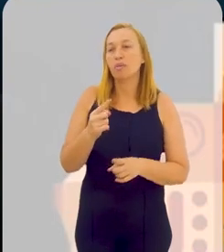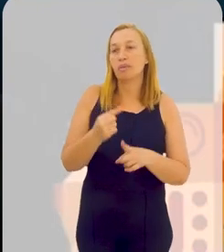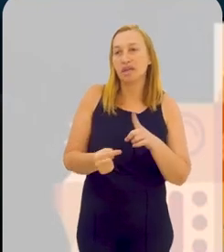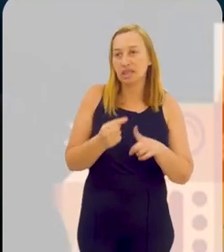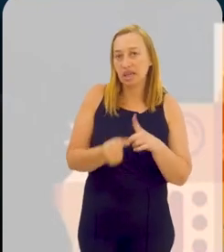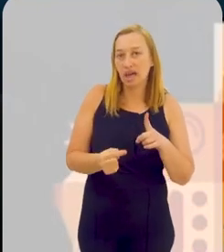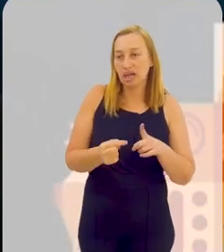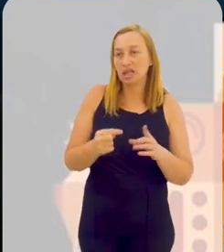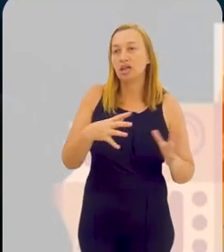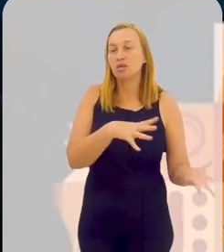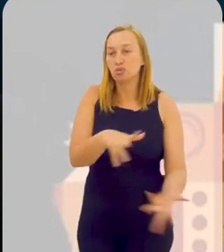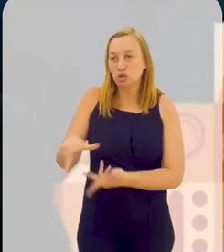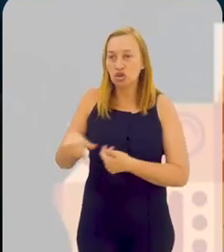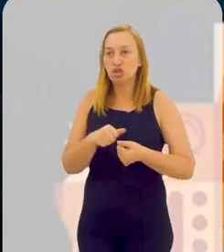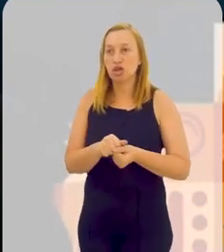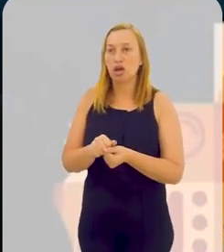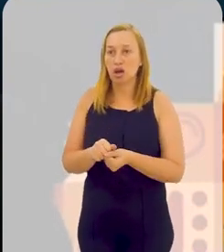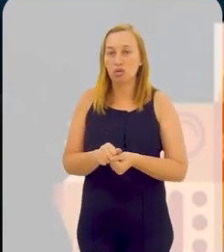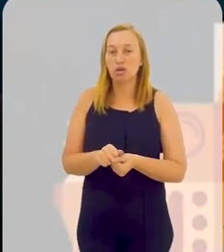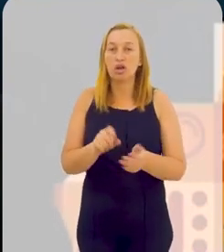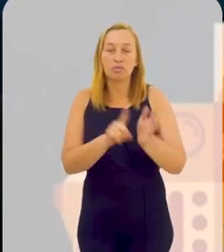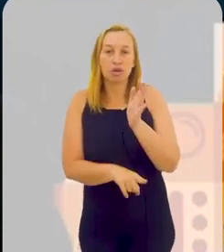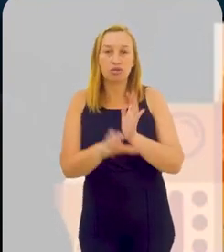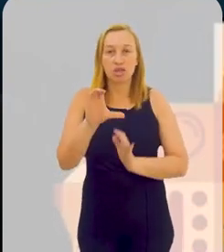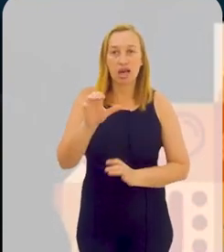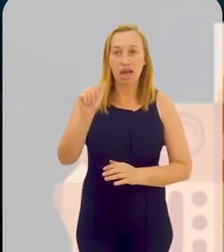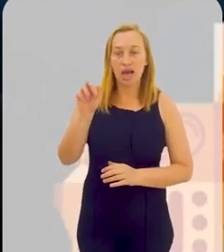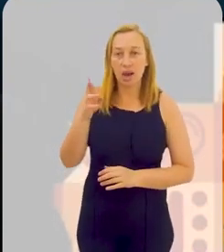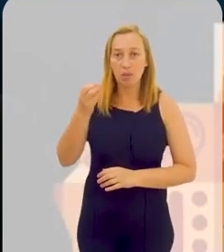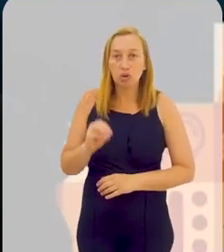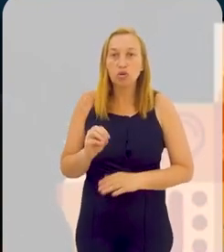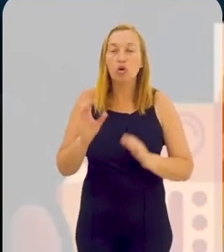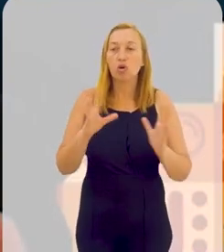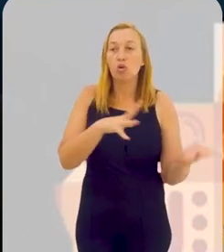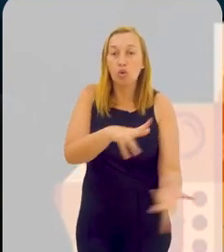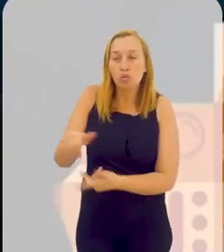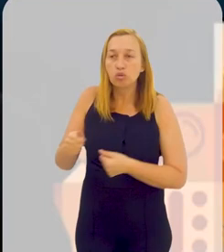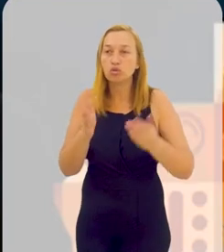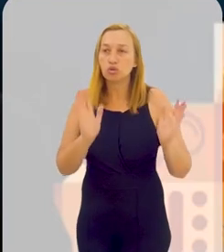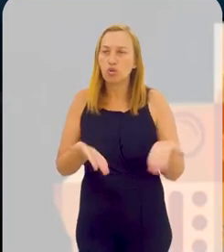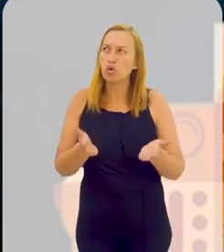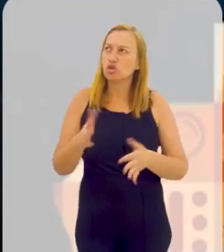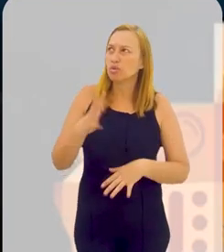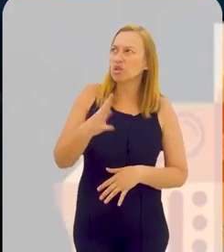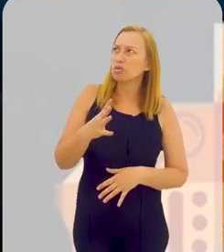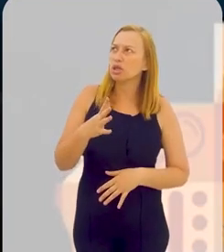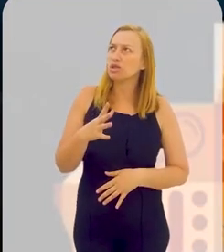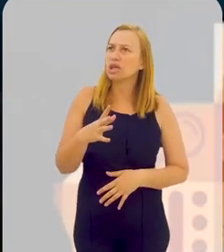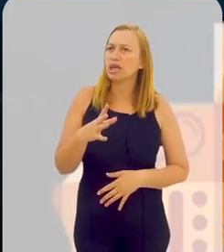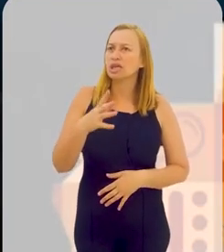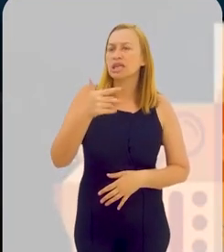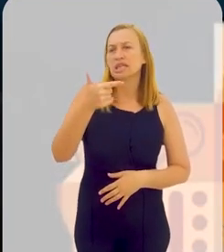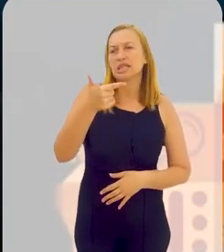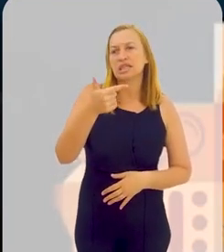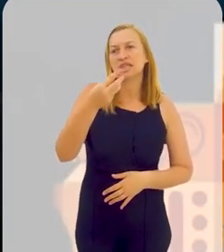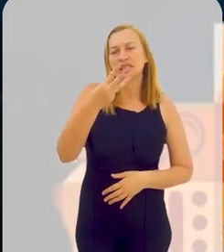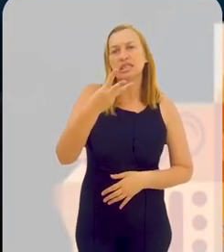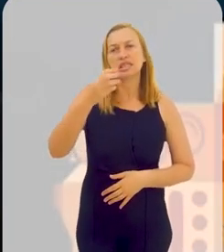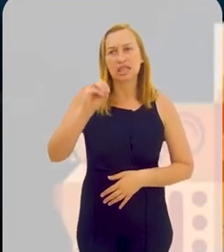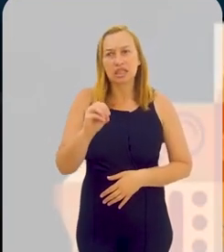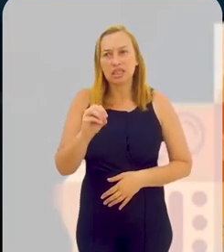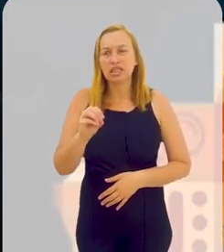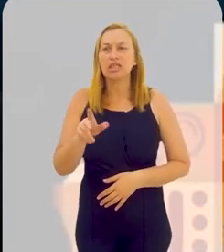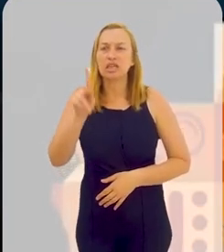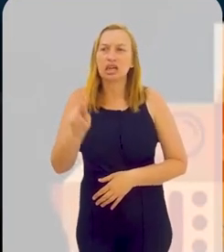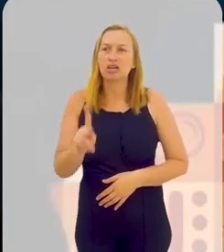terço da média mundial em termos de emissão de carbono. O mundo hoje emite, na média, 30 quilos